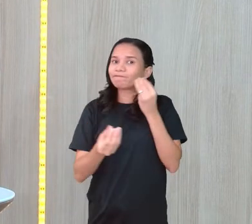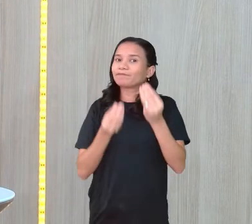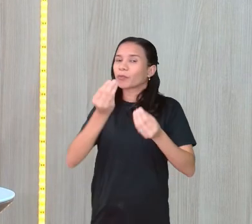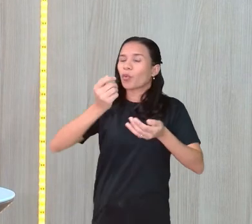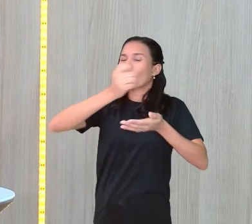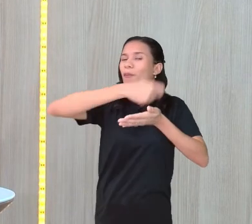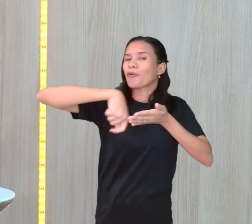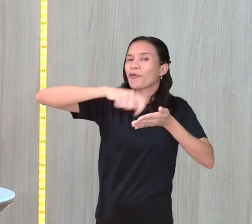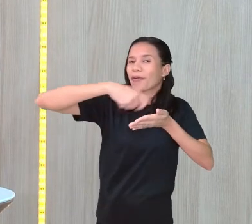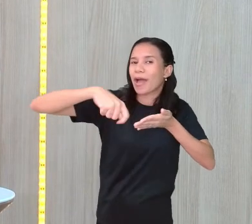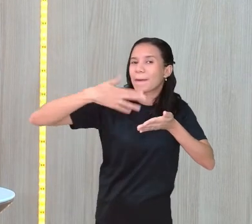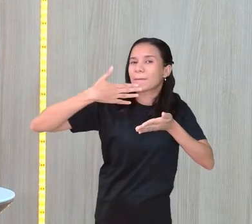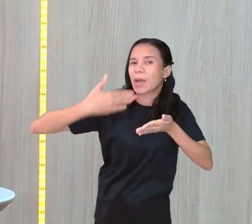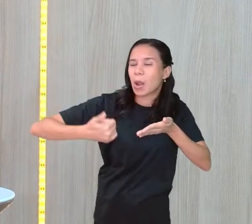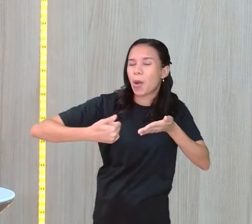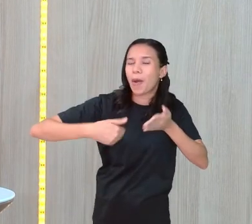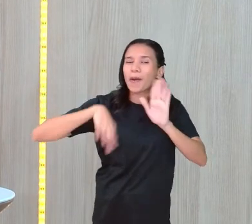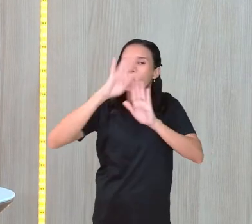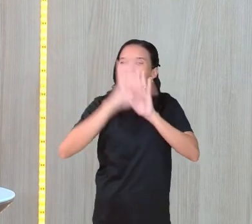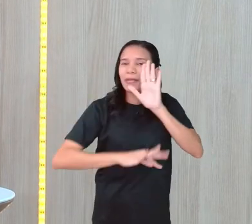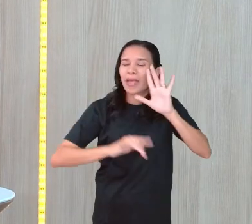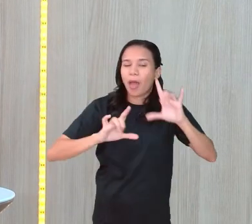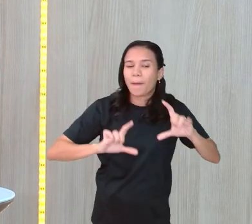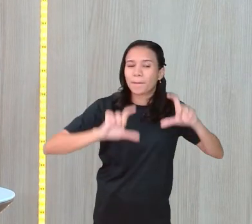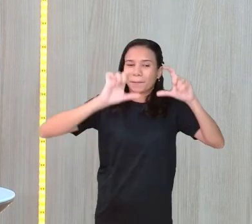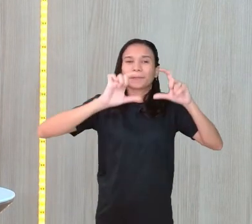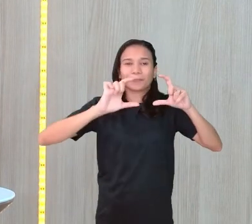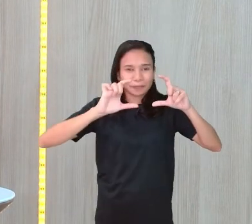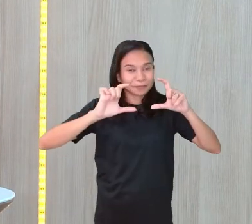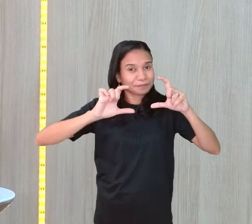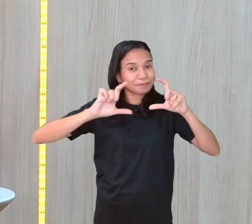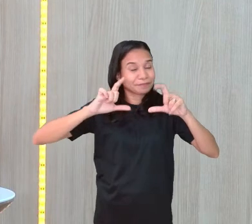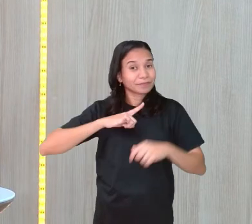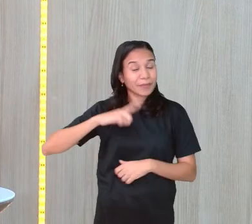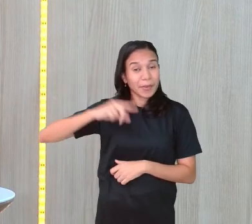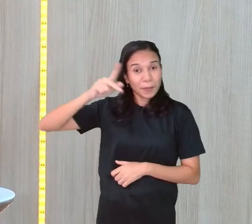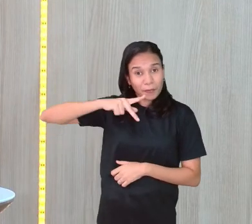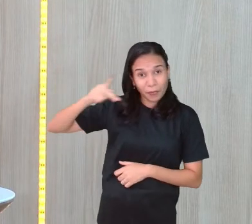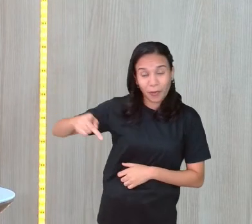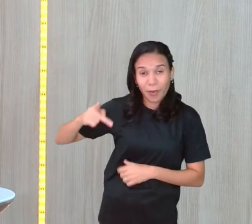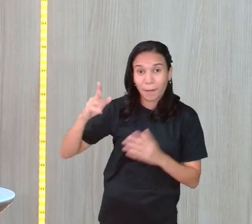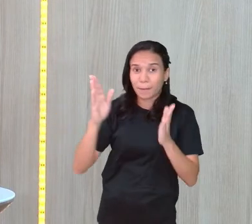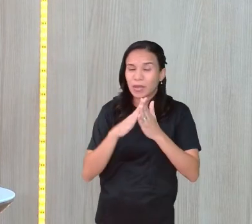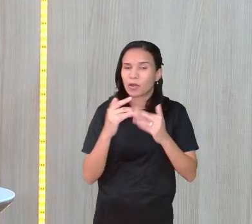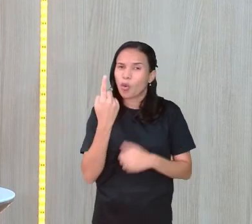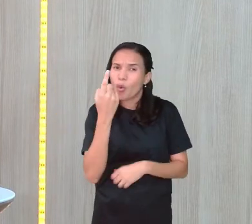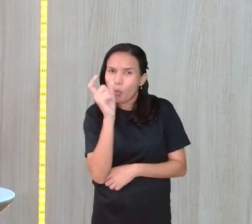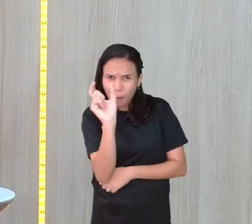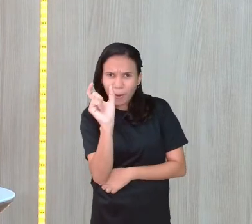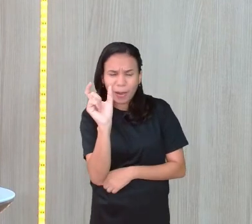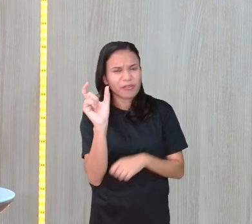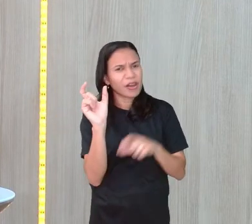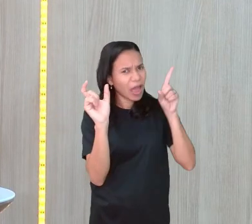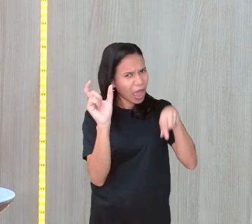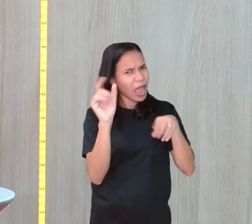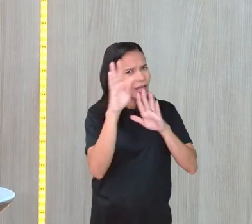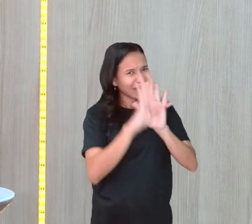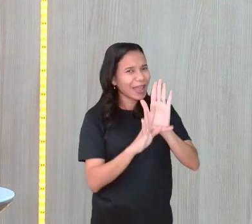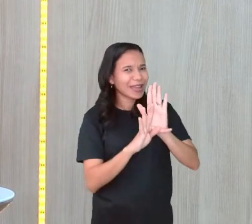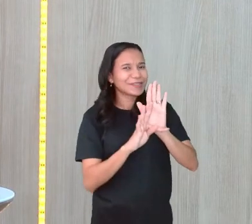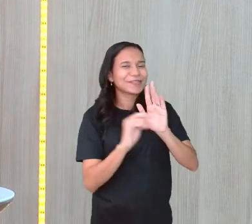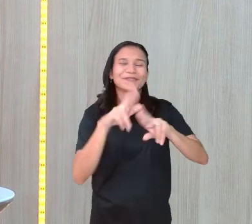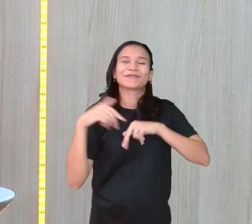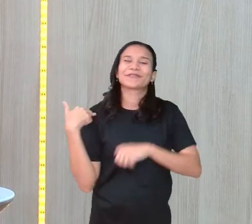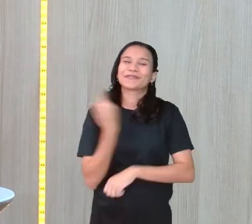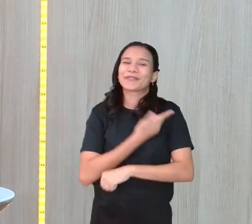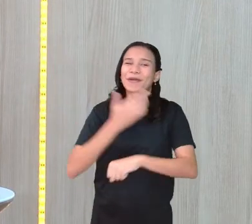gente escrever esses pequenos textos, né? Sim. Já que a professora Adriana está dizendo que uma palavra é um texto. Isso, nós vamos